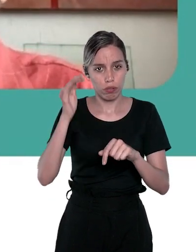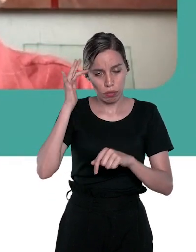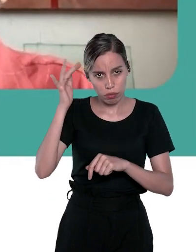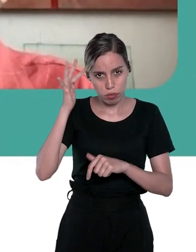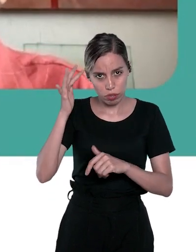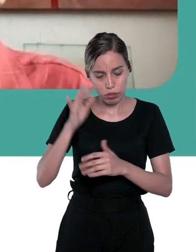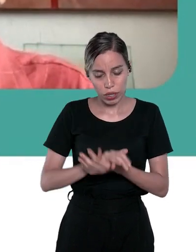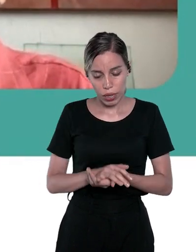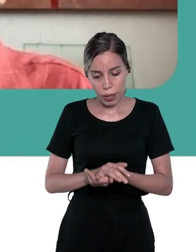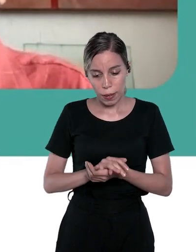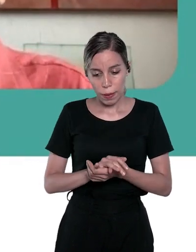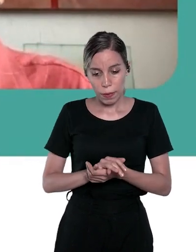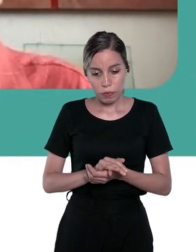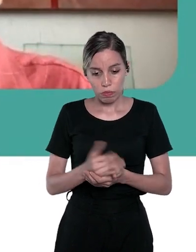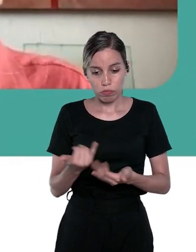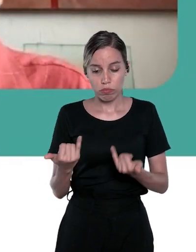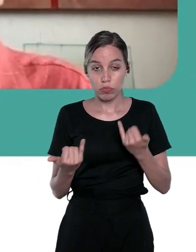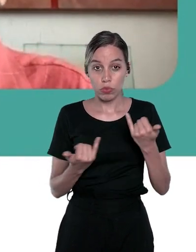obras ficcionais,